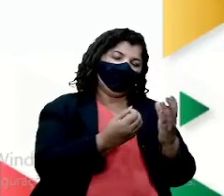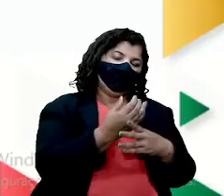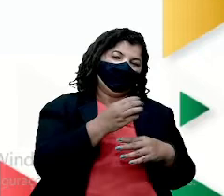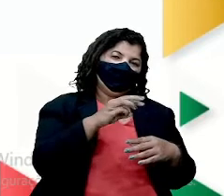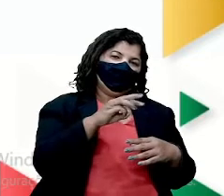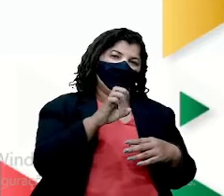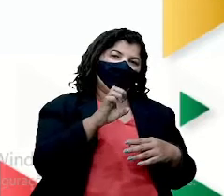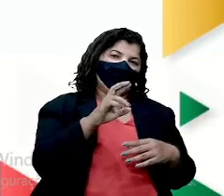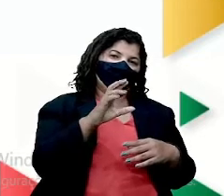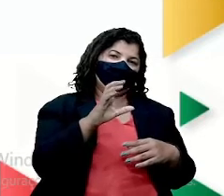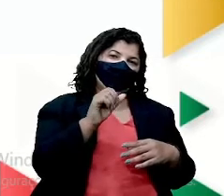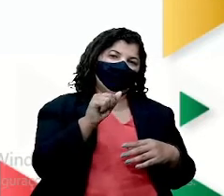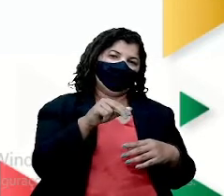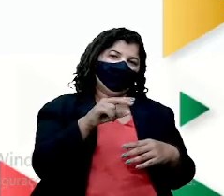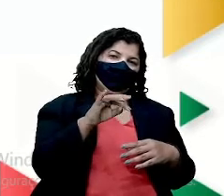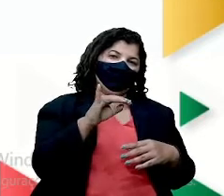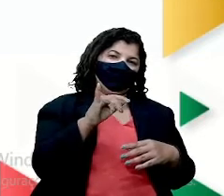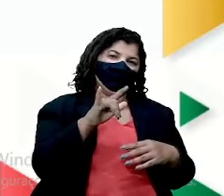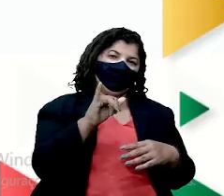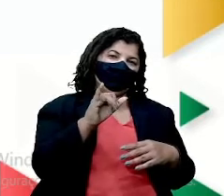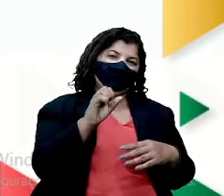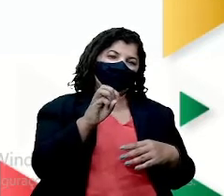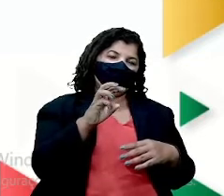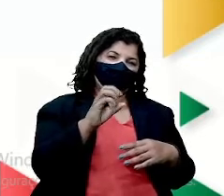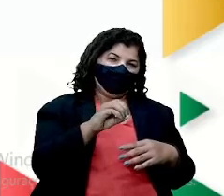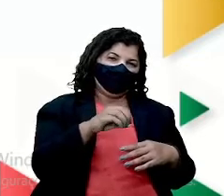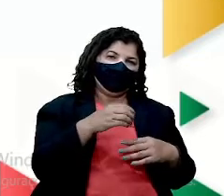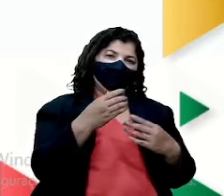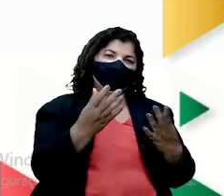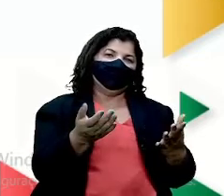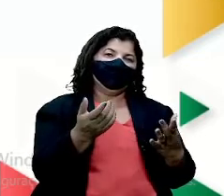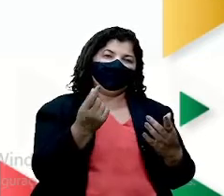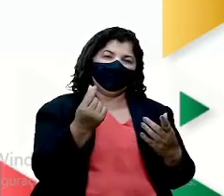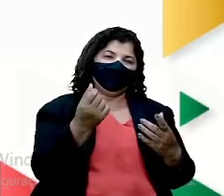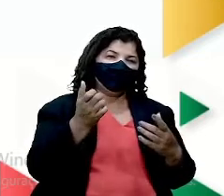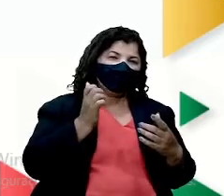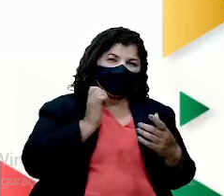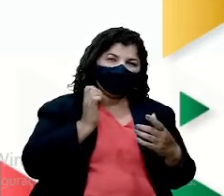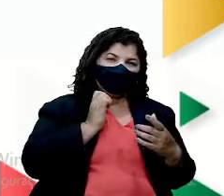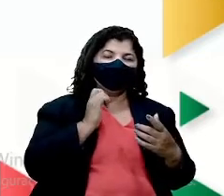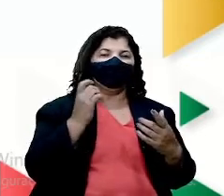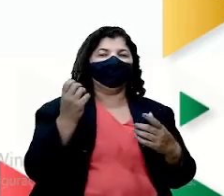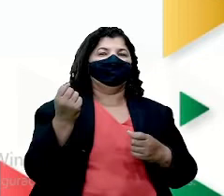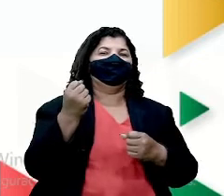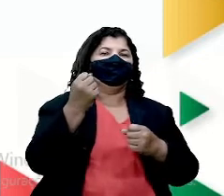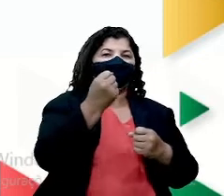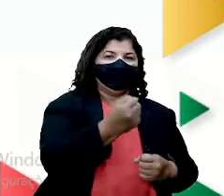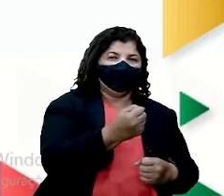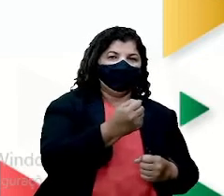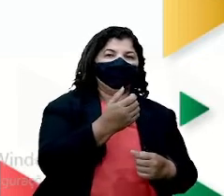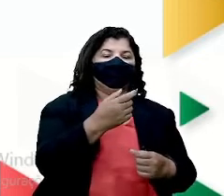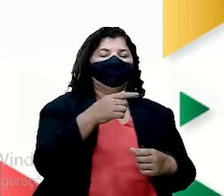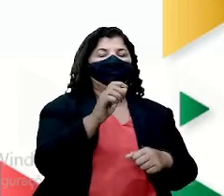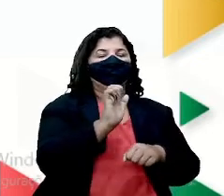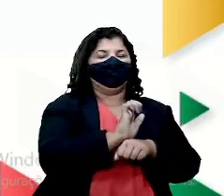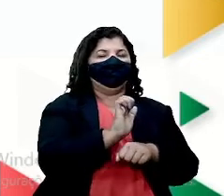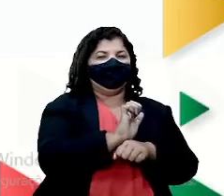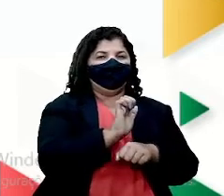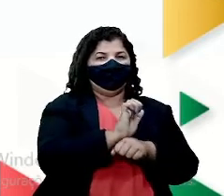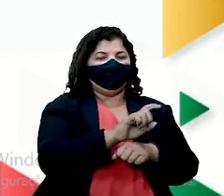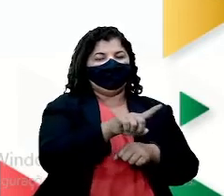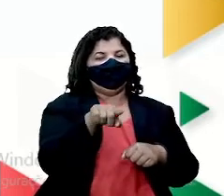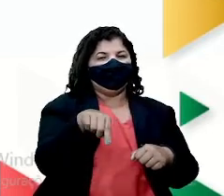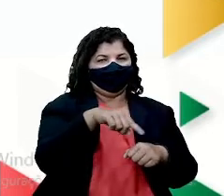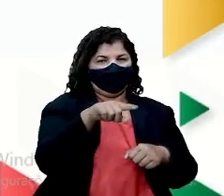na realidade, o mercantilismo é riqueza e poder para o Estado. Então,